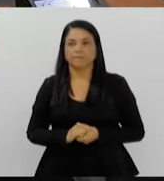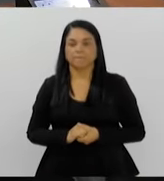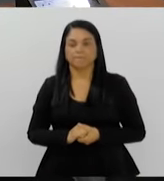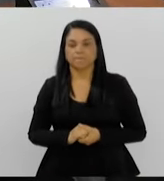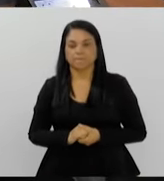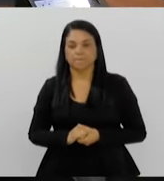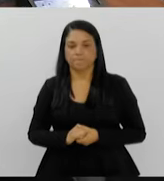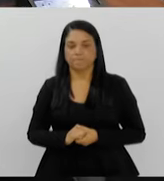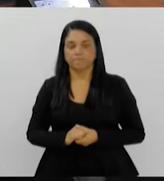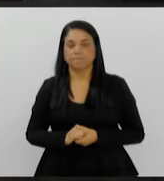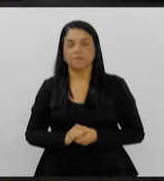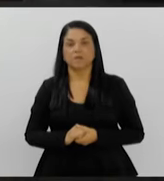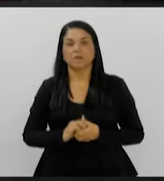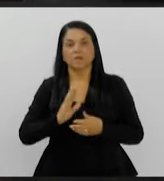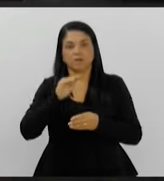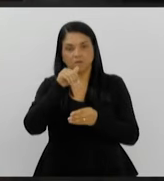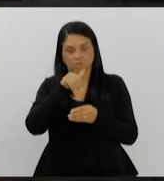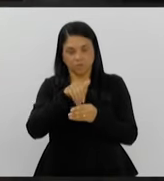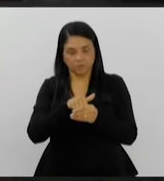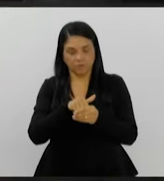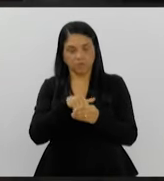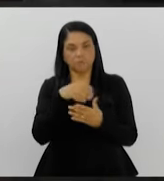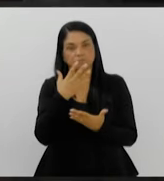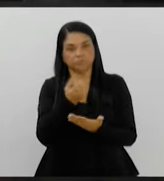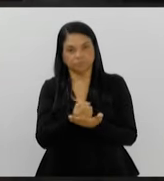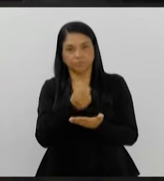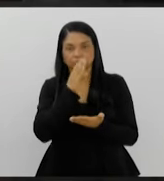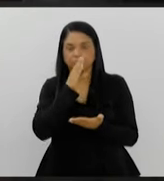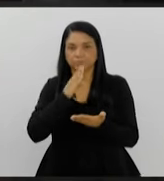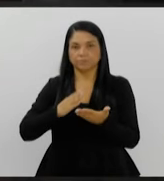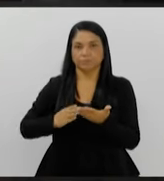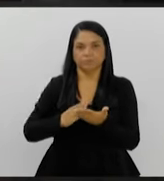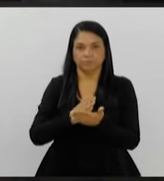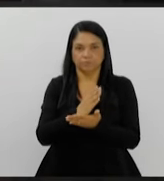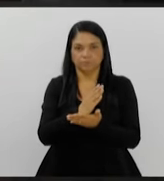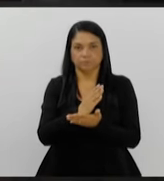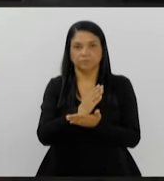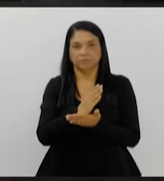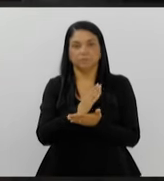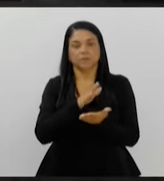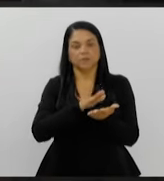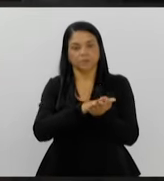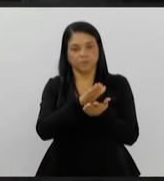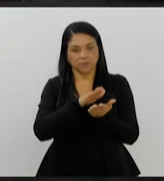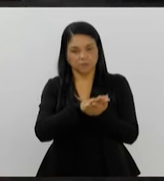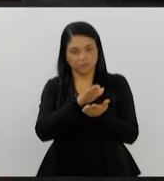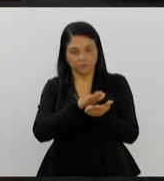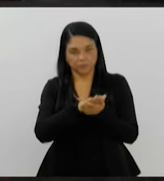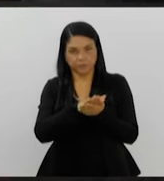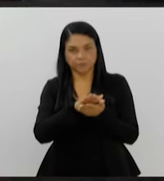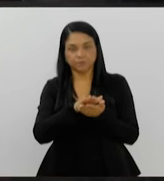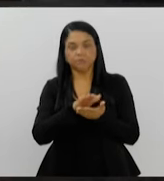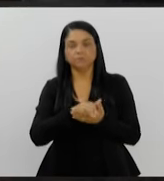simples em votação senhores que aprova permaneça Como estão aprovado vai a